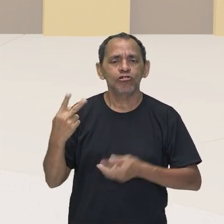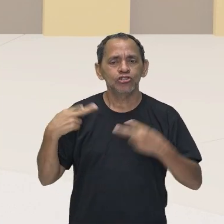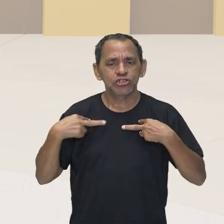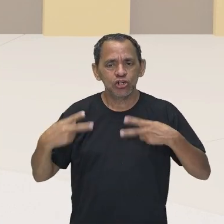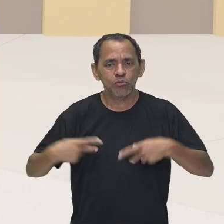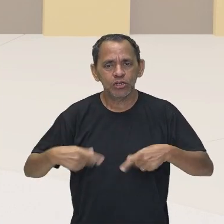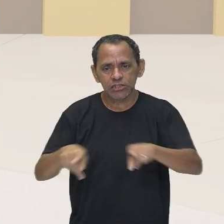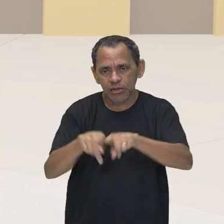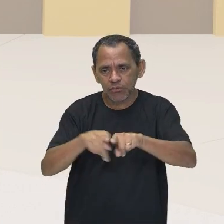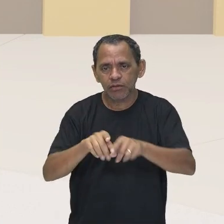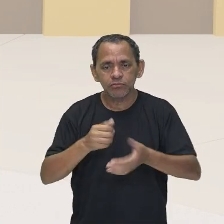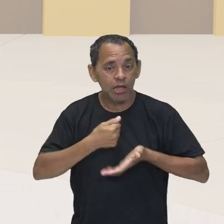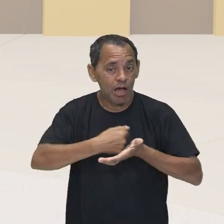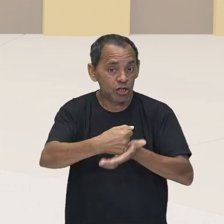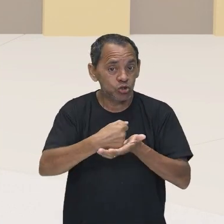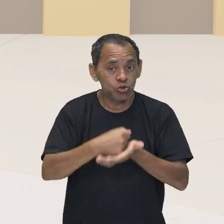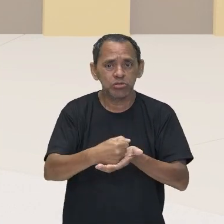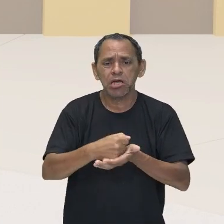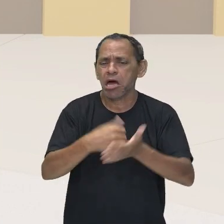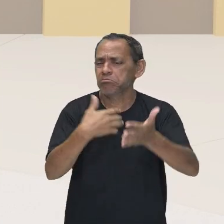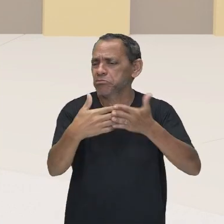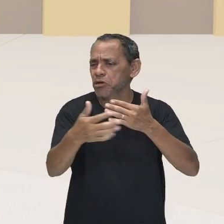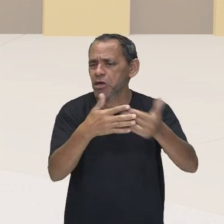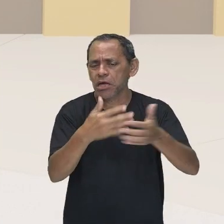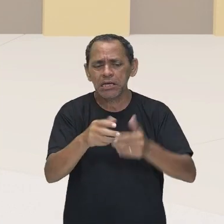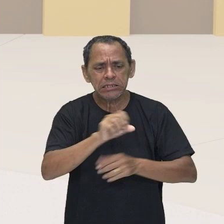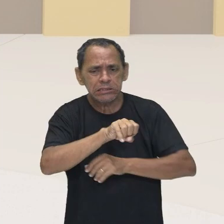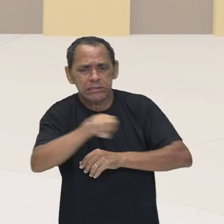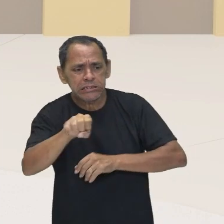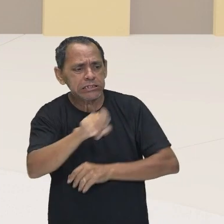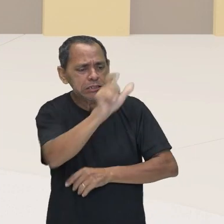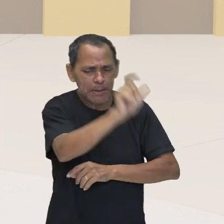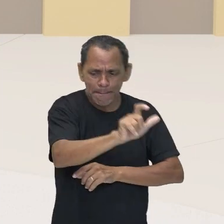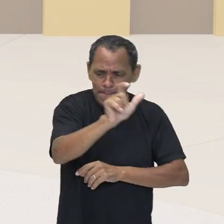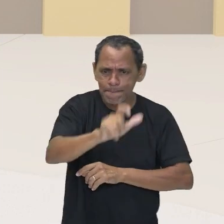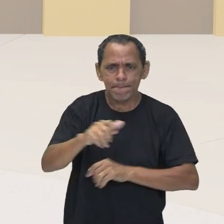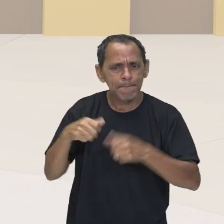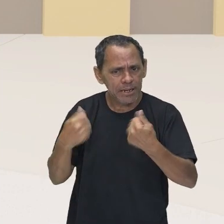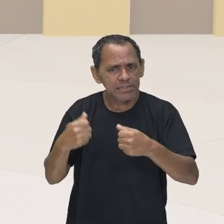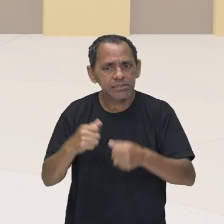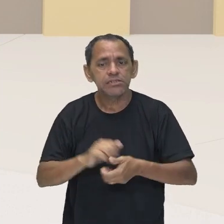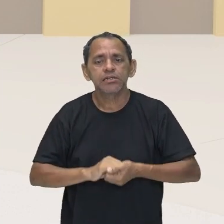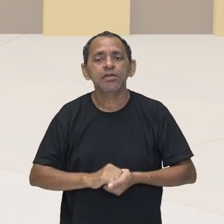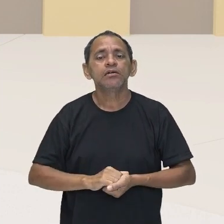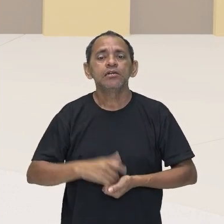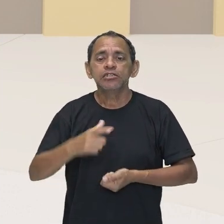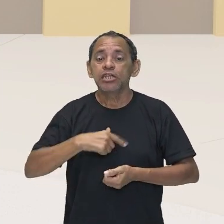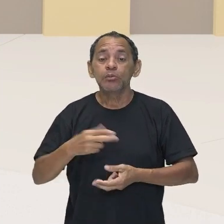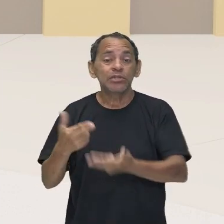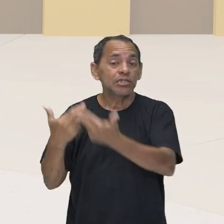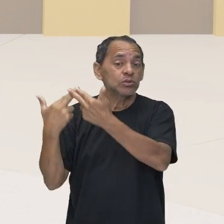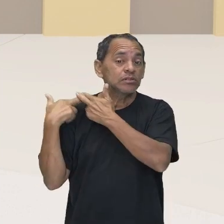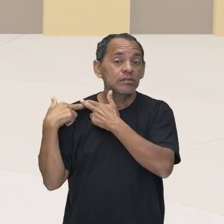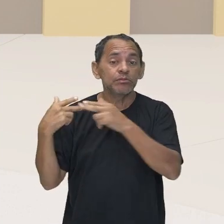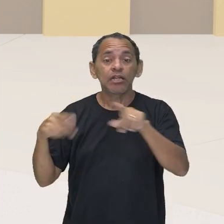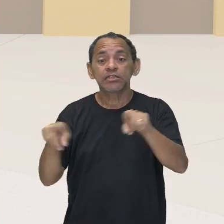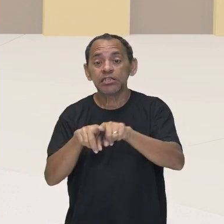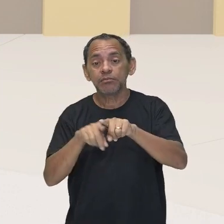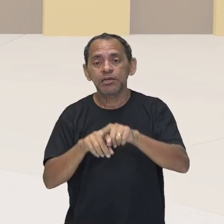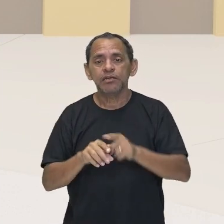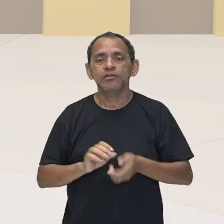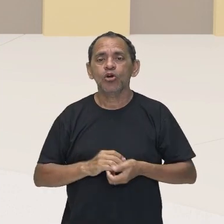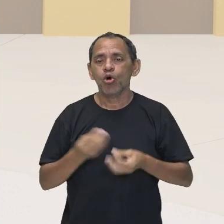humano. Ajudar o outro quando ele necessita. Temos a responsabilidade como valor a